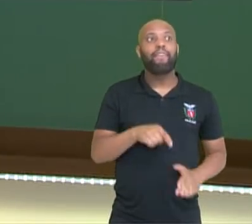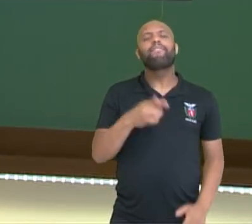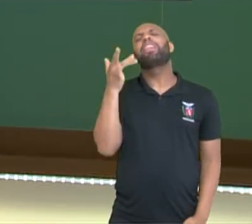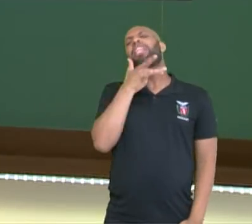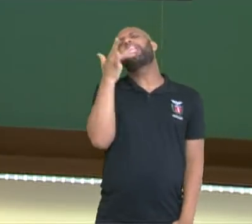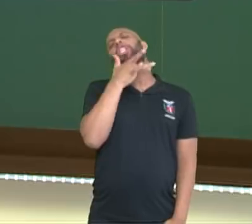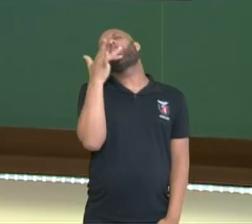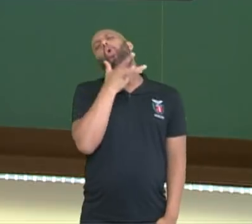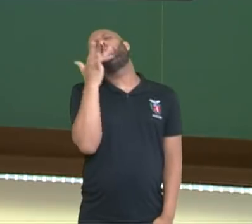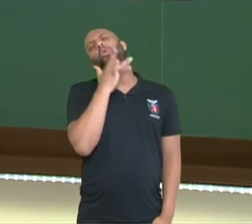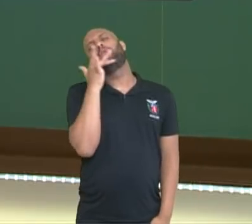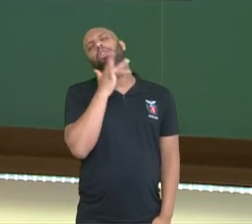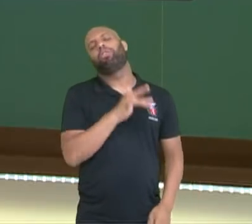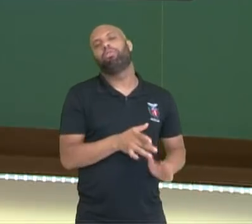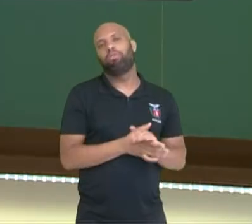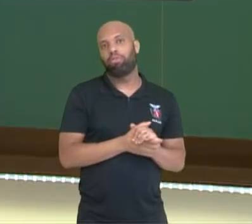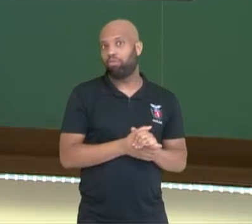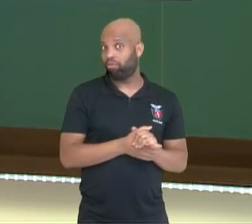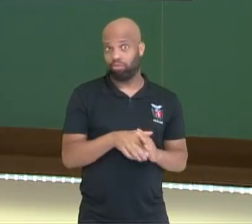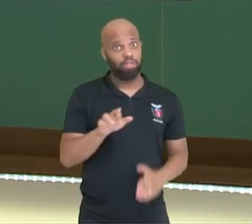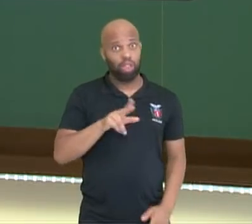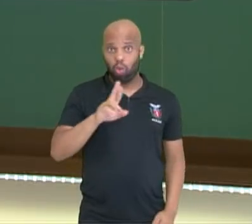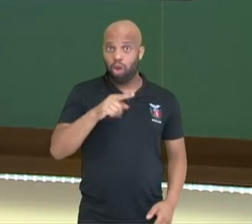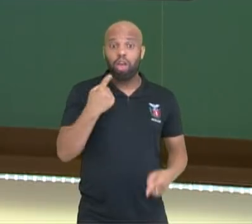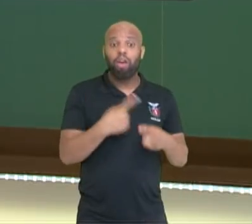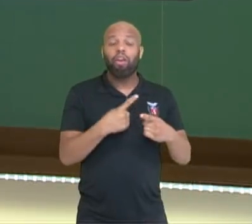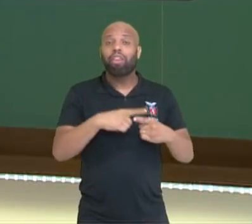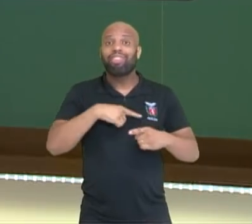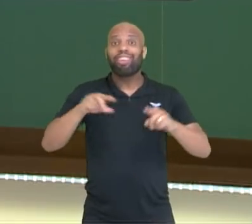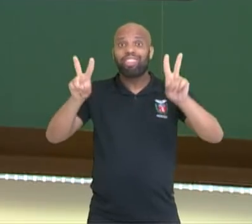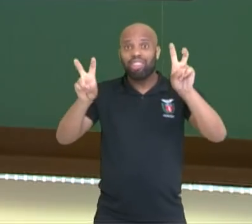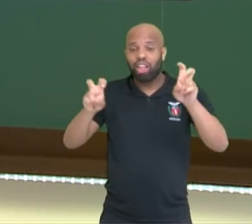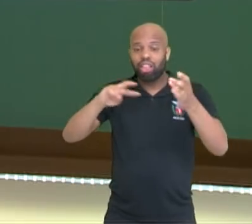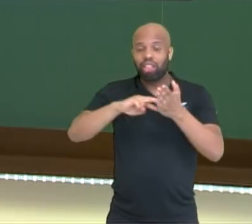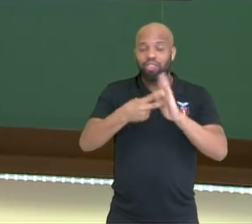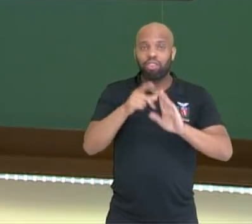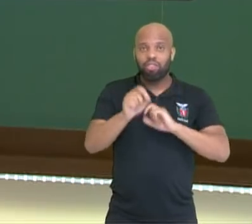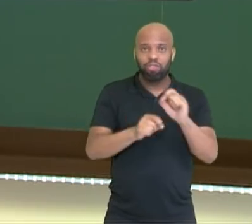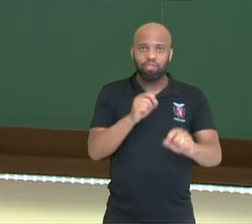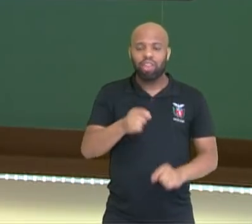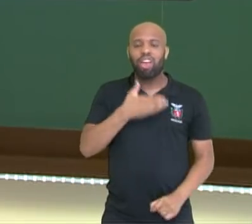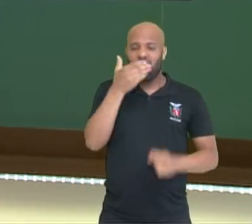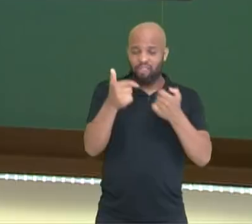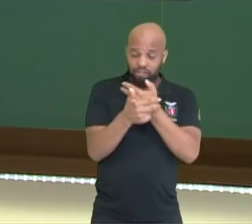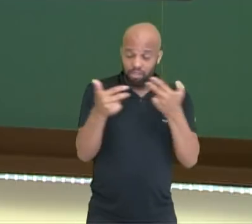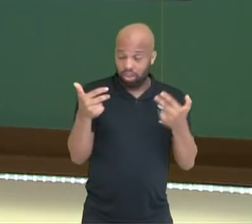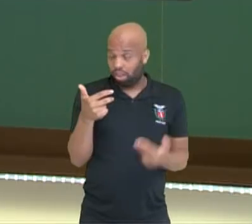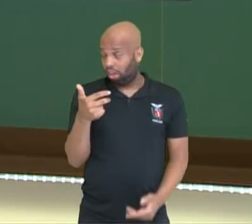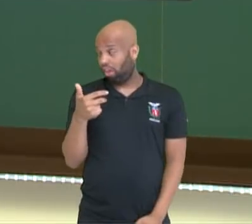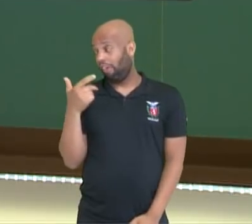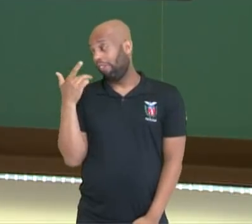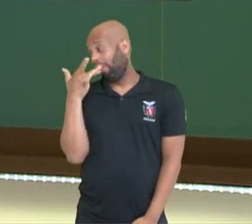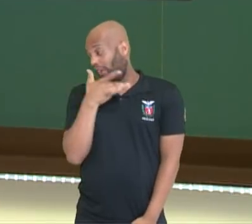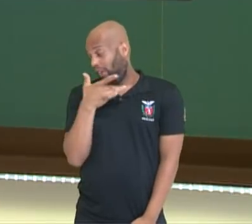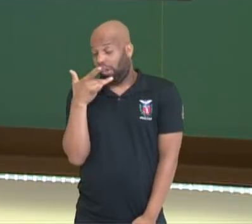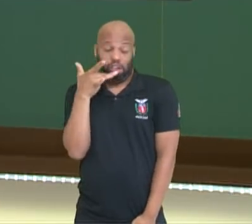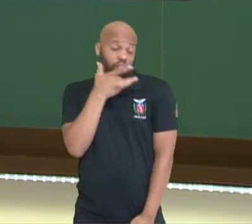muito gostosa. Nessa daqui, como tem as aspas, eu estou dizendo que delícia, na verdade, ao meu